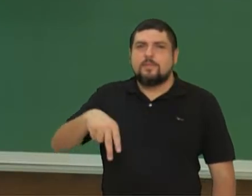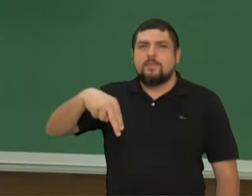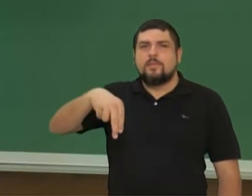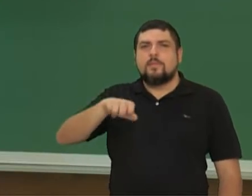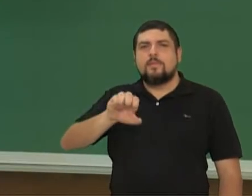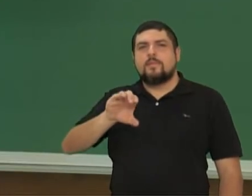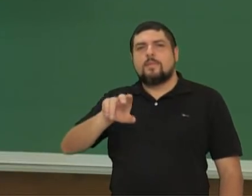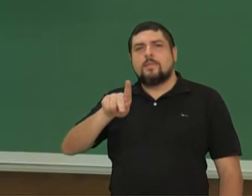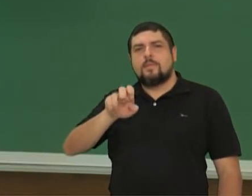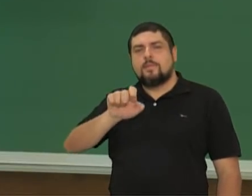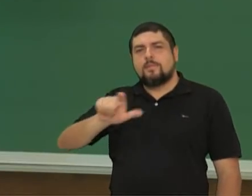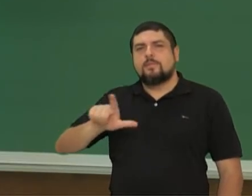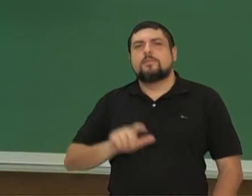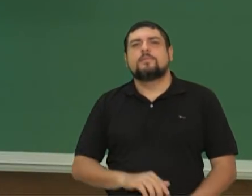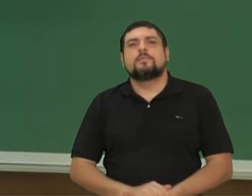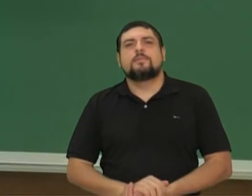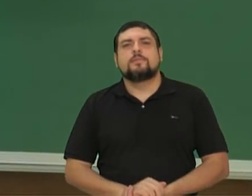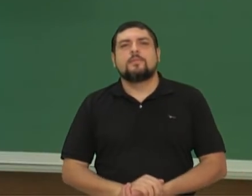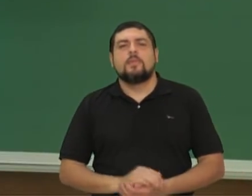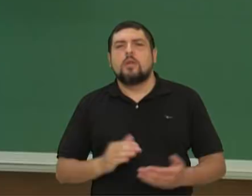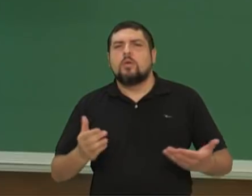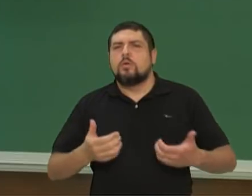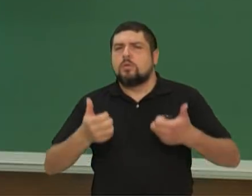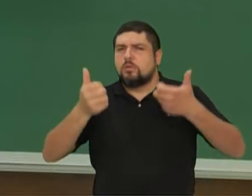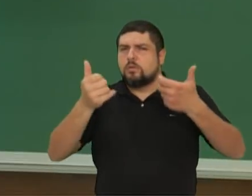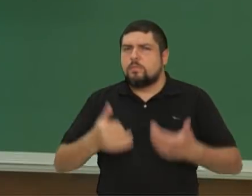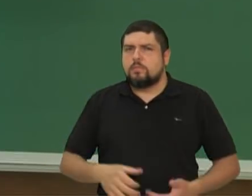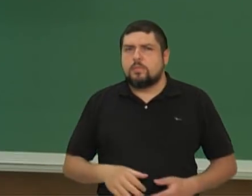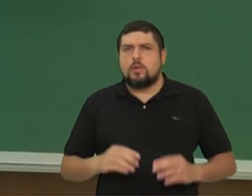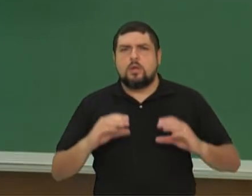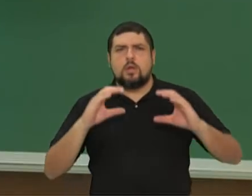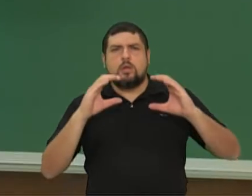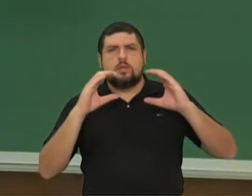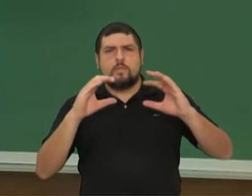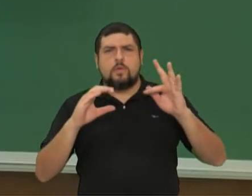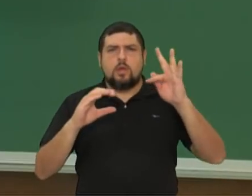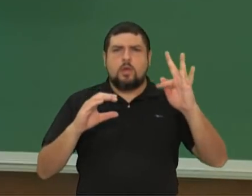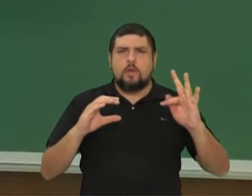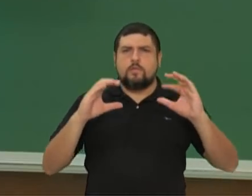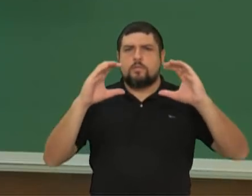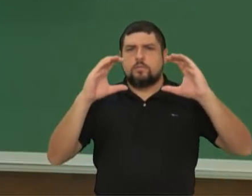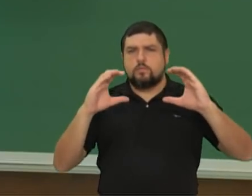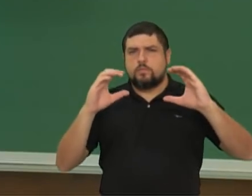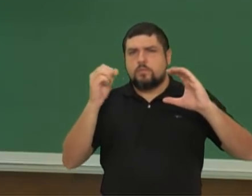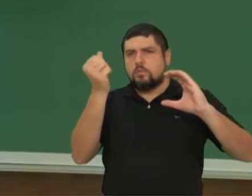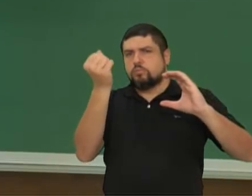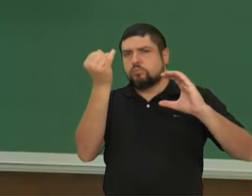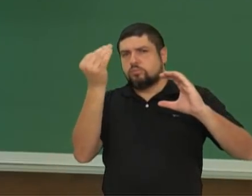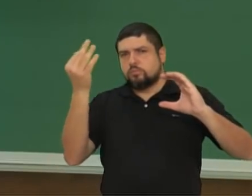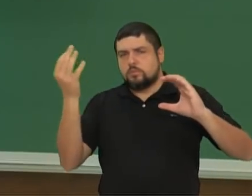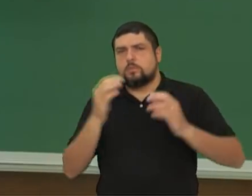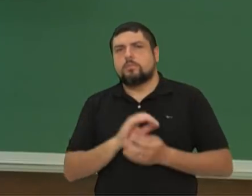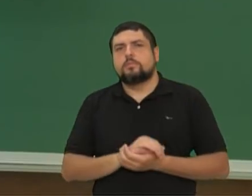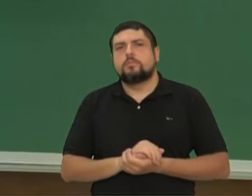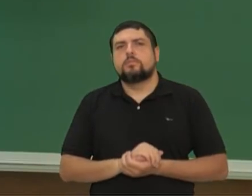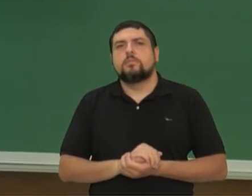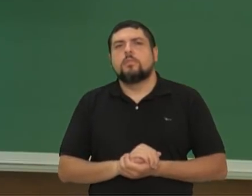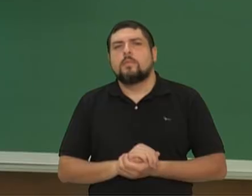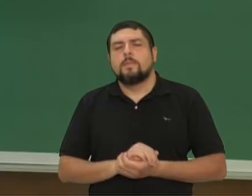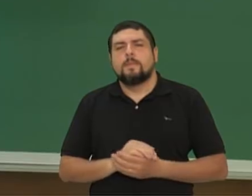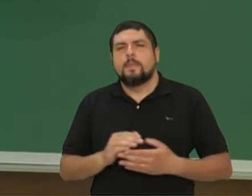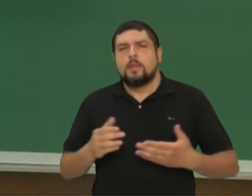o professor vai falar hoje de função exponencial. Nós vamos fazer uma retomada, desde a definição até